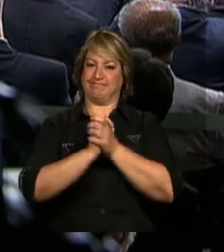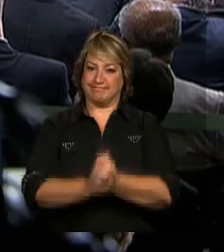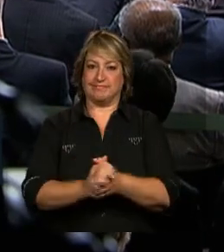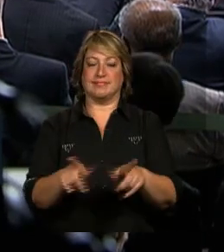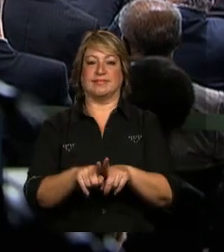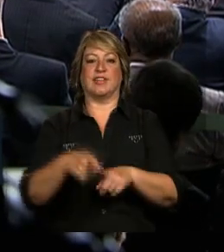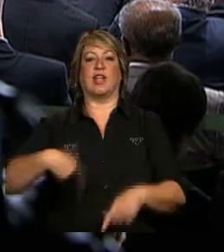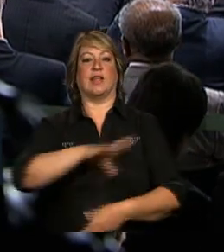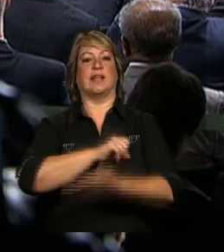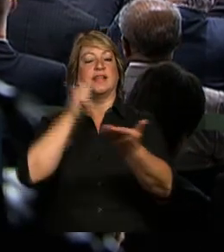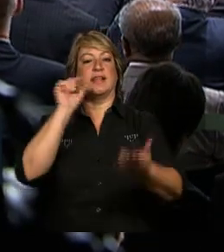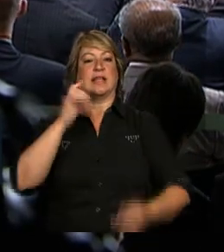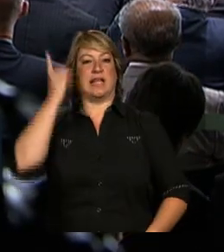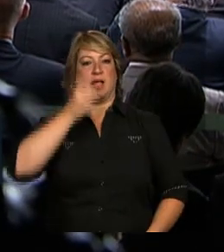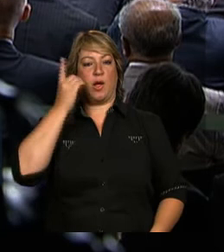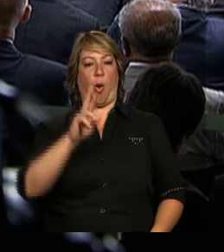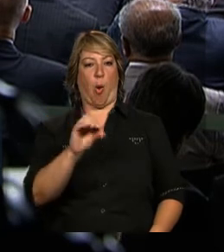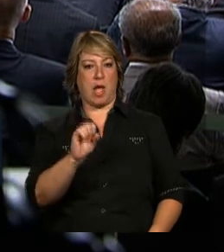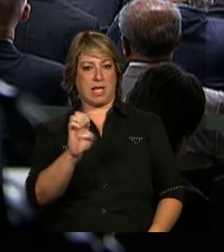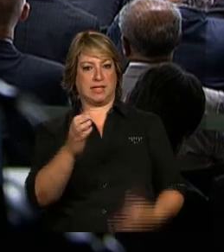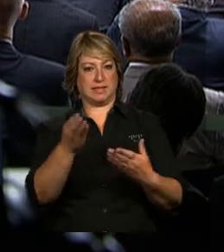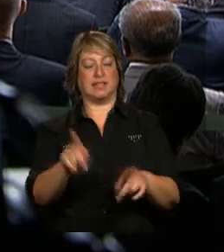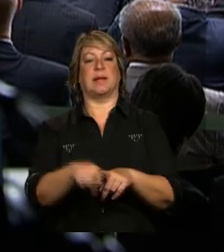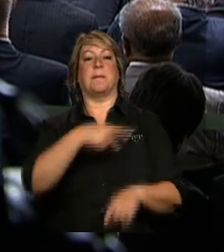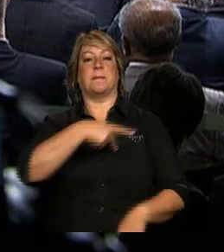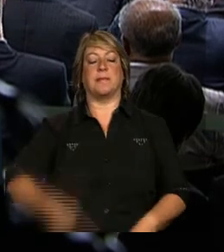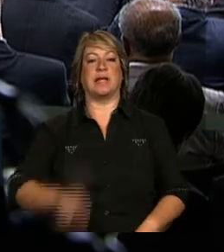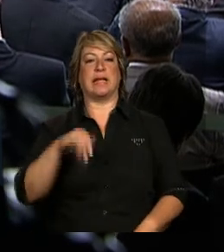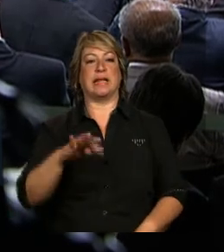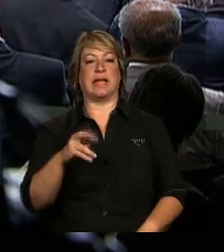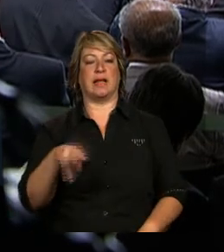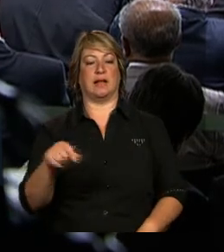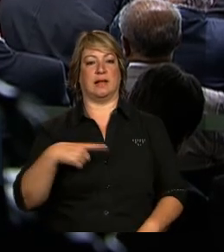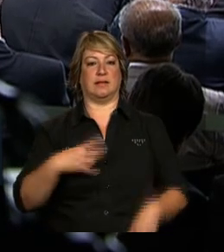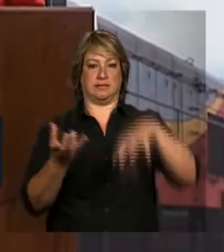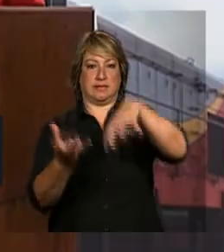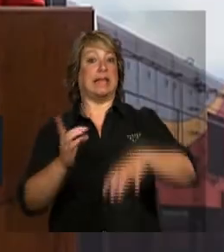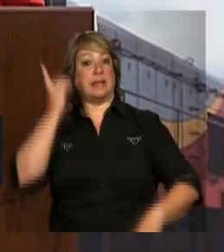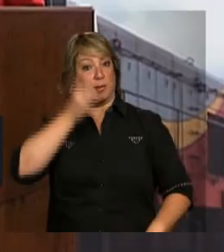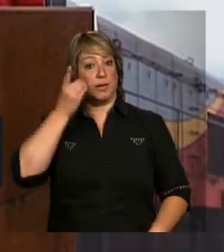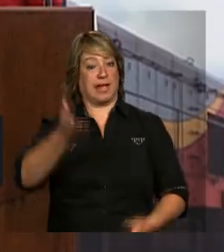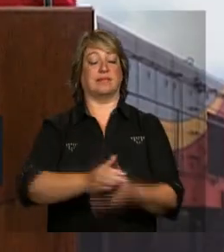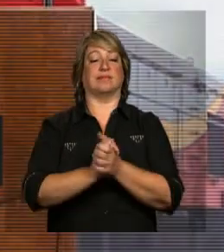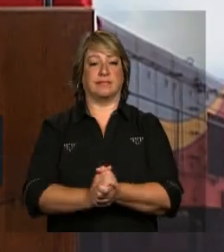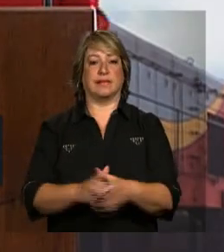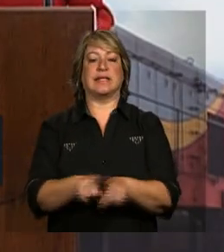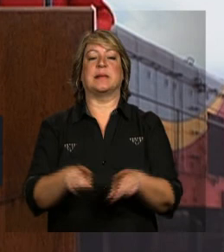nossa querida deputada Rose de Freitas Presidente interino da Câmara dos Deputados